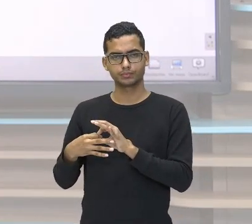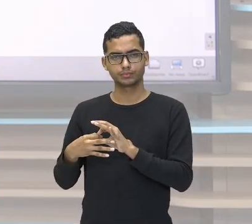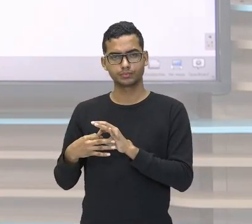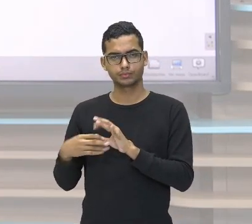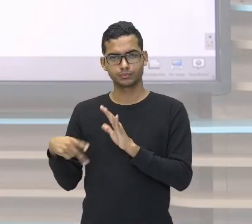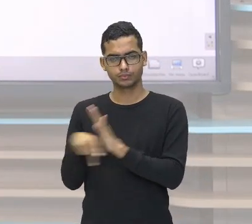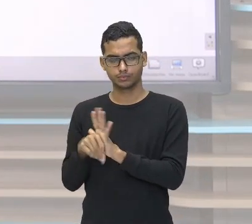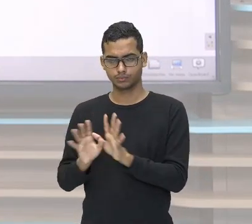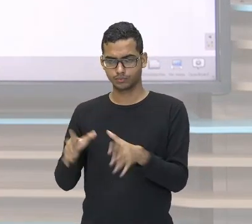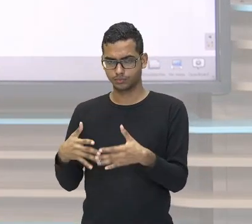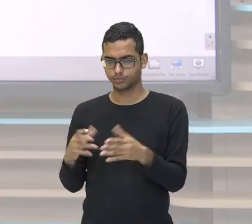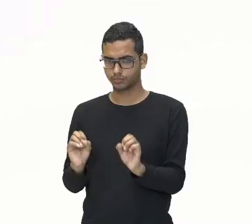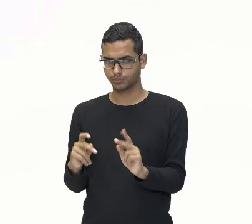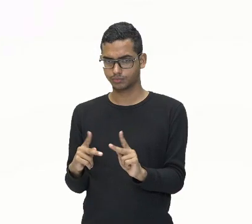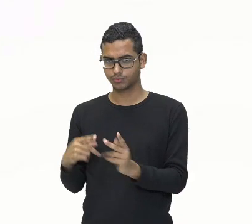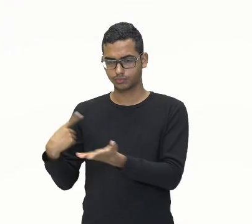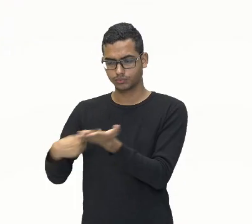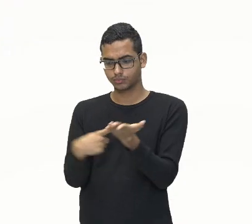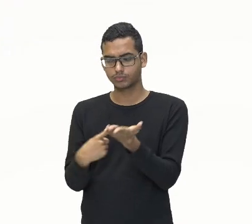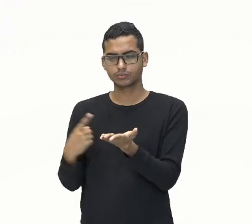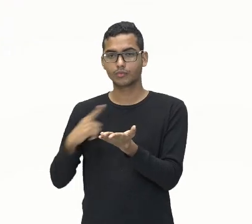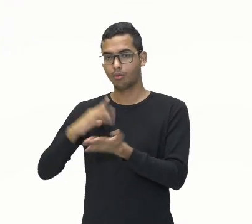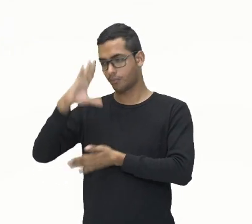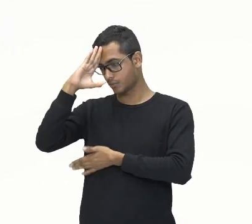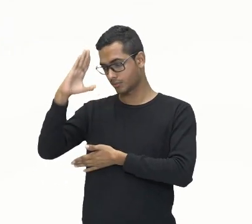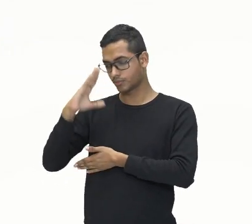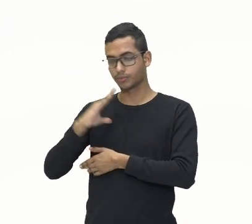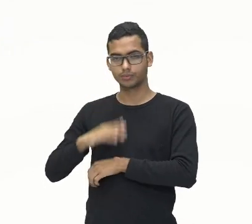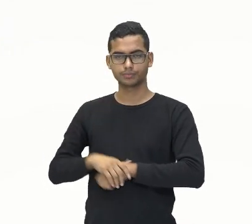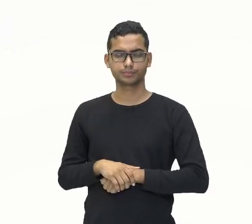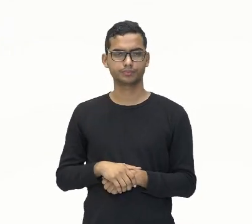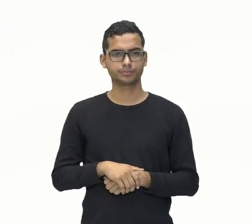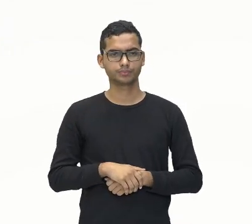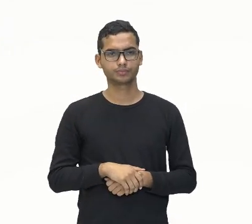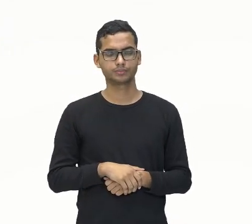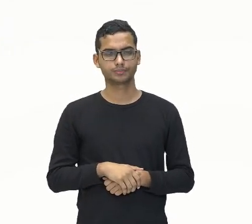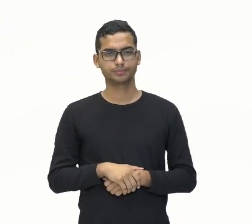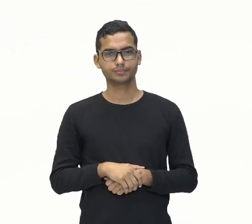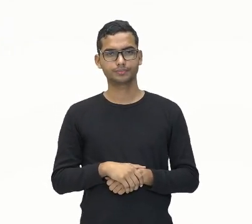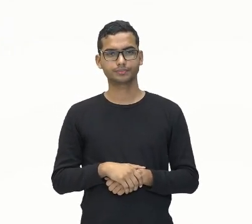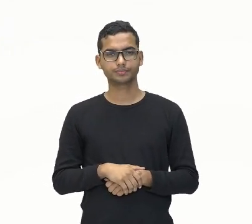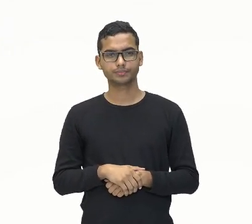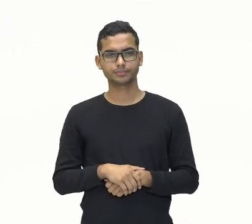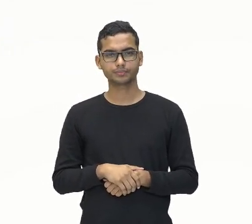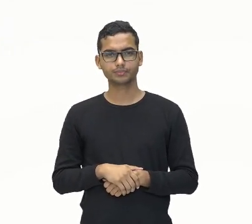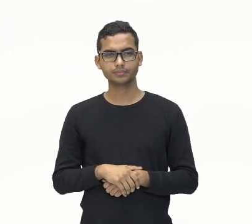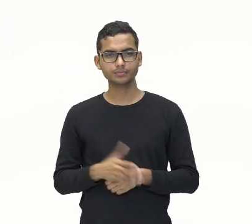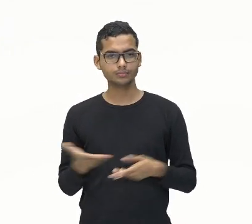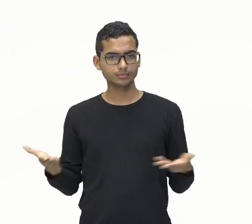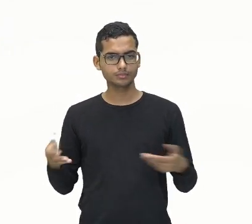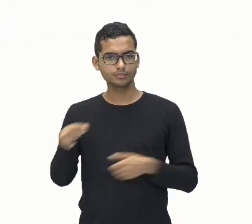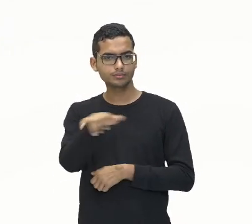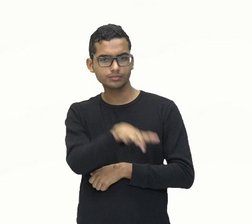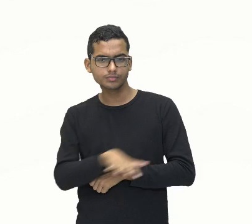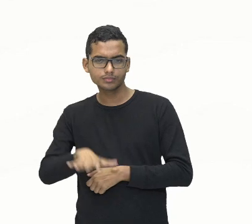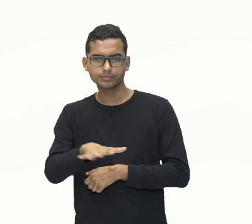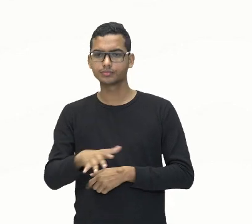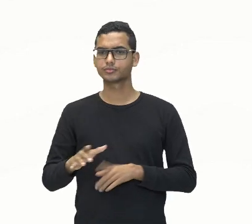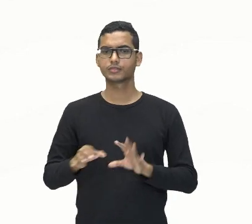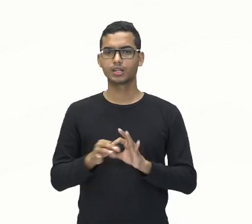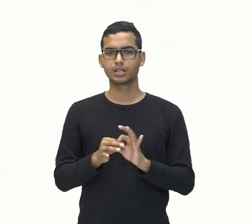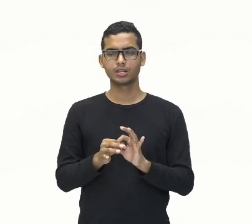seu bloco, tá bom? Vamos dar uma olhada aqui no que é a Zona de Livre